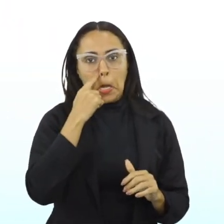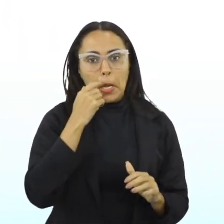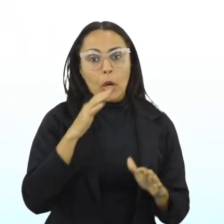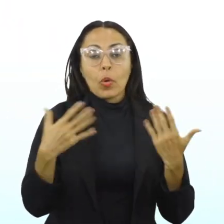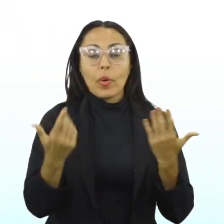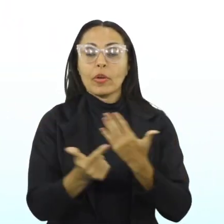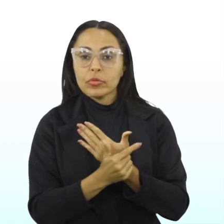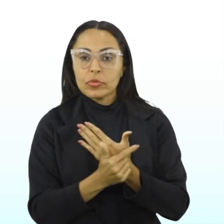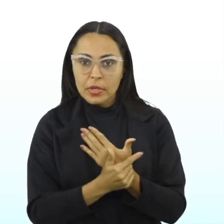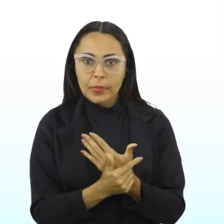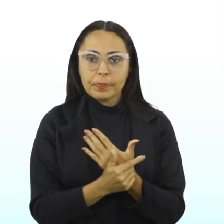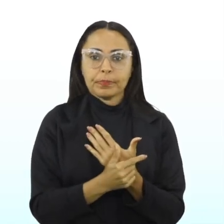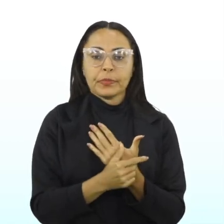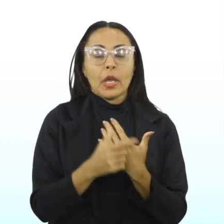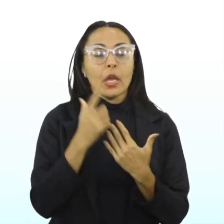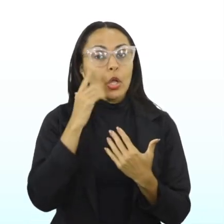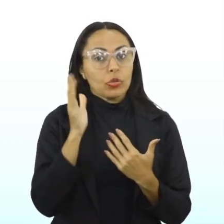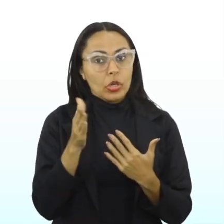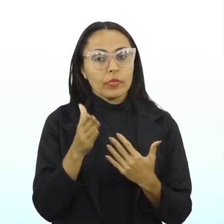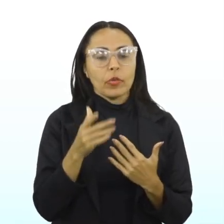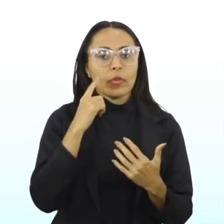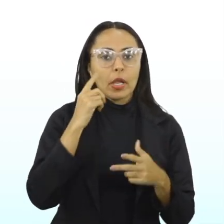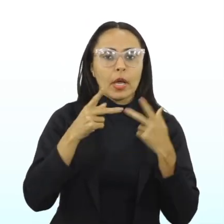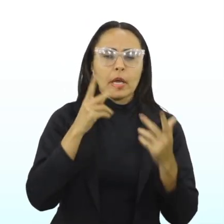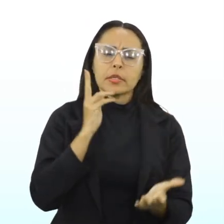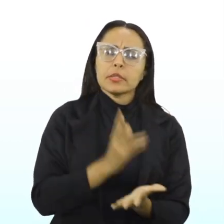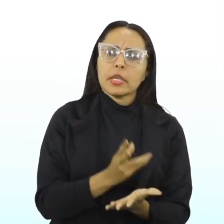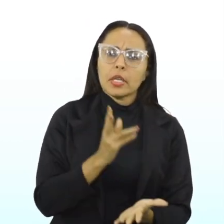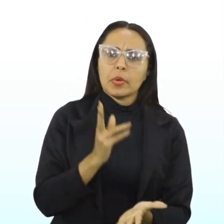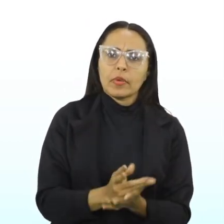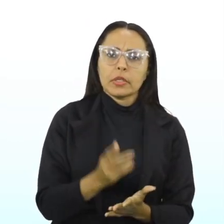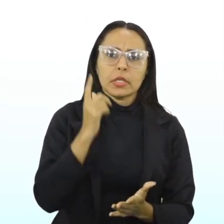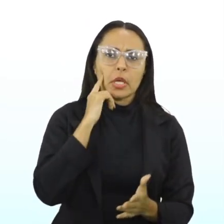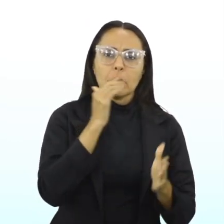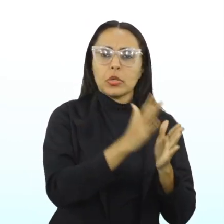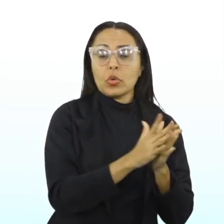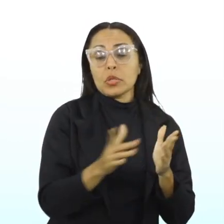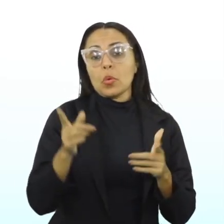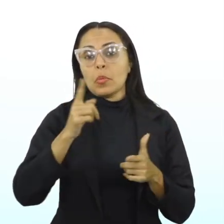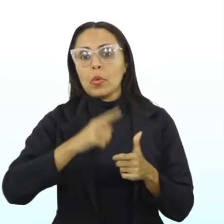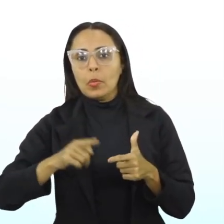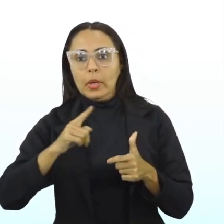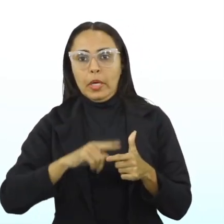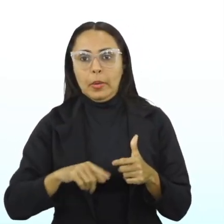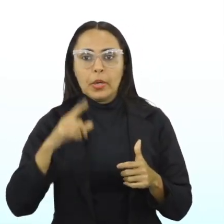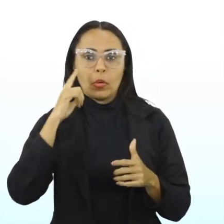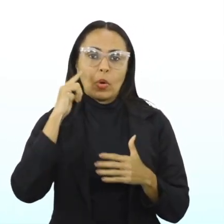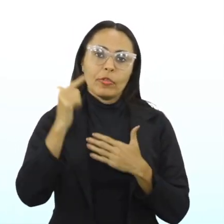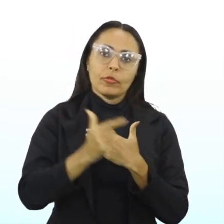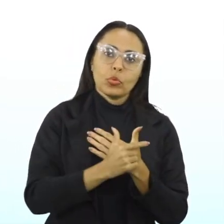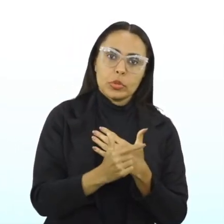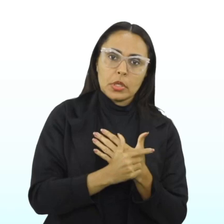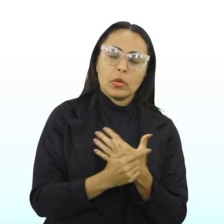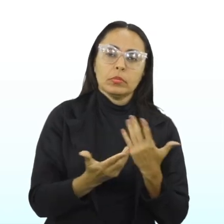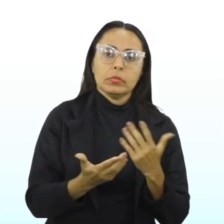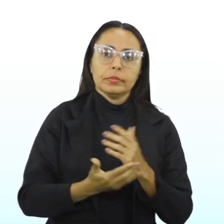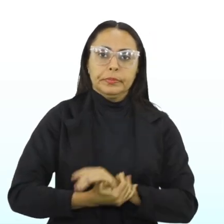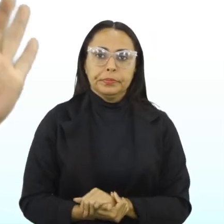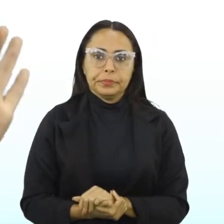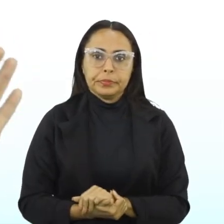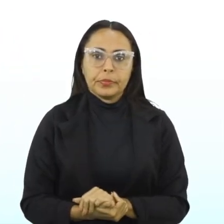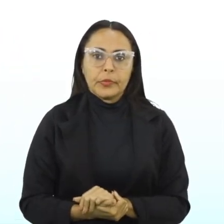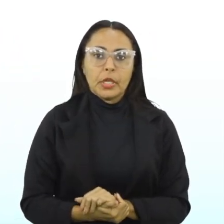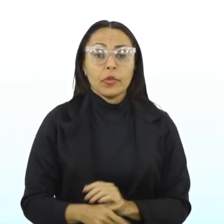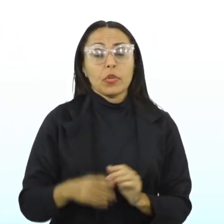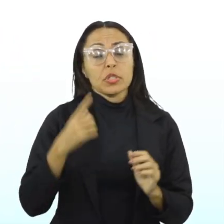é a função dele? Porque eu já vou adiantando, tá? Eles sempre vão trazer uma situação problema com a função do composto bioquímico, que aí